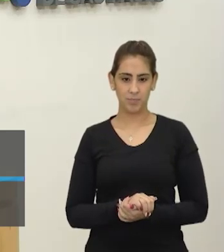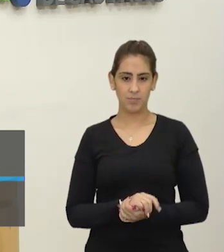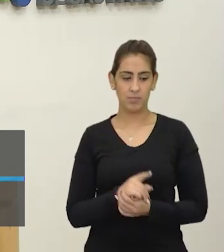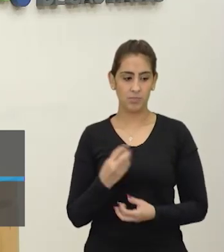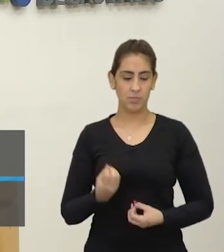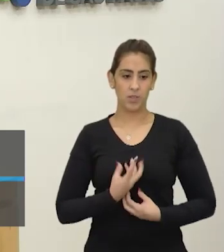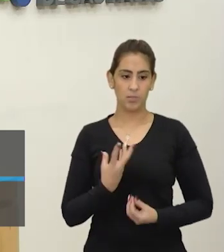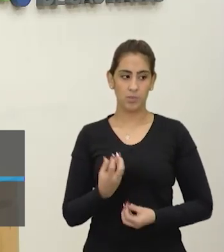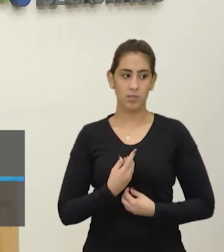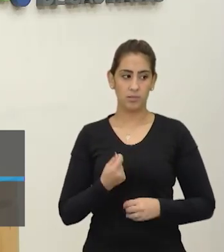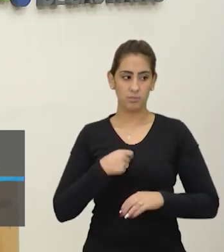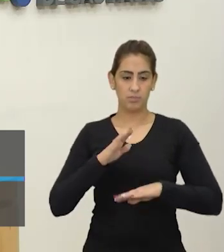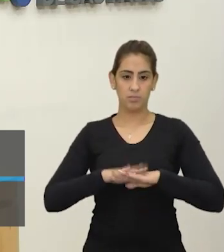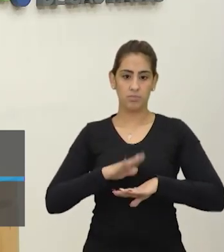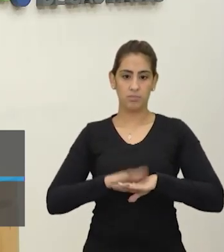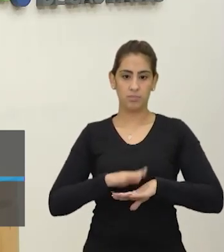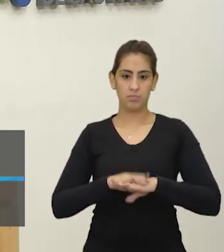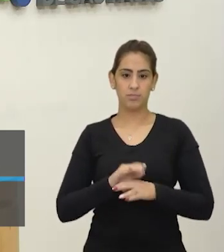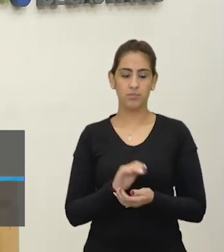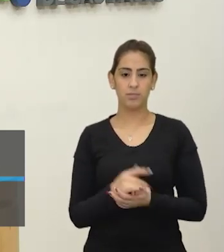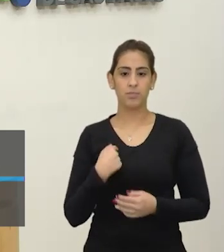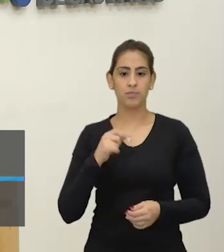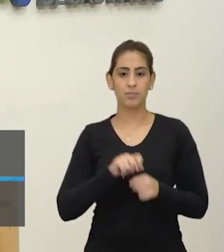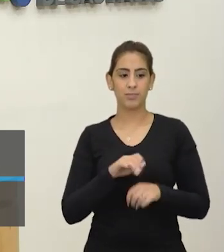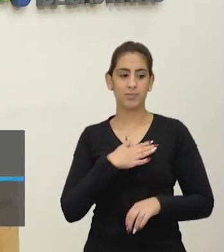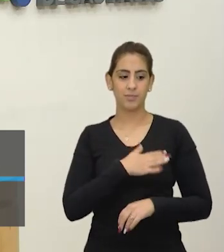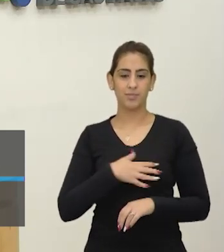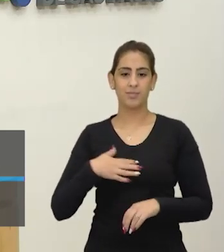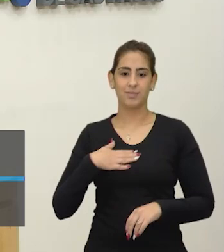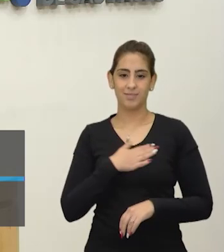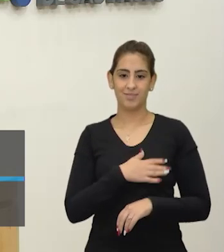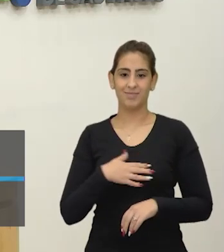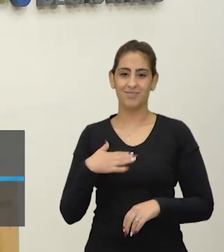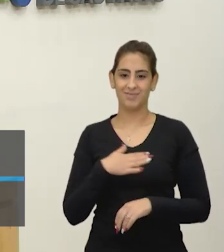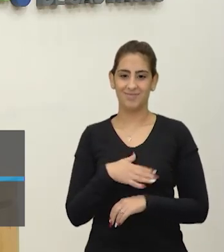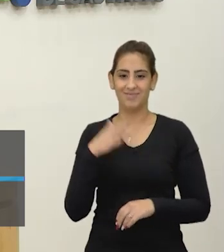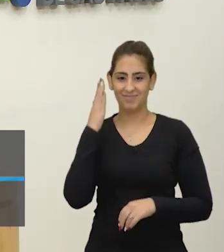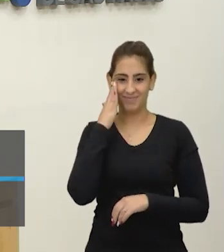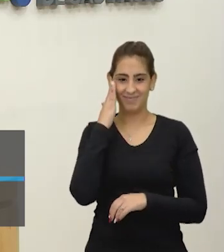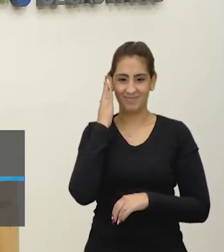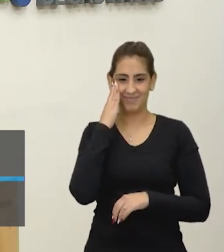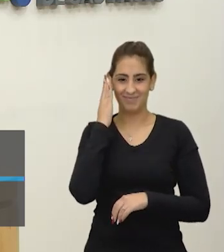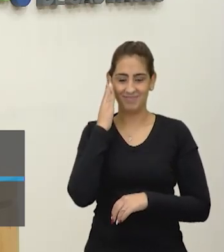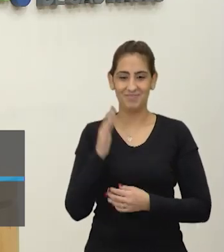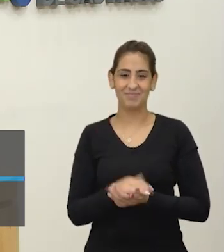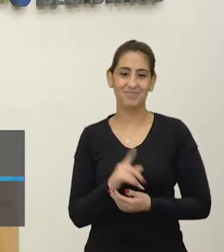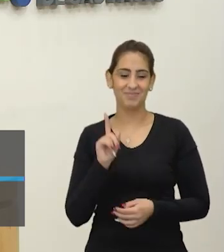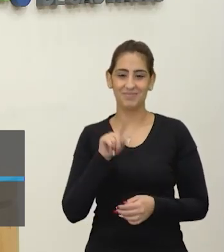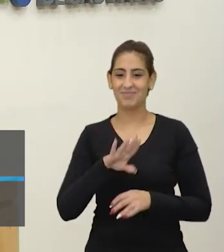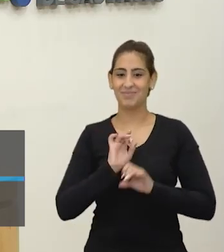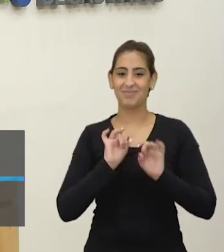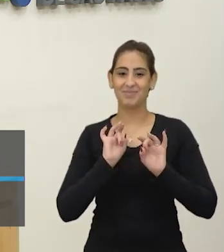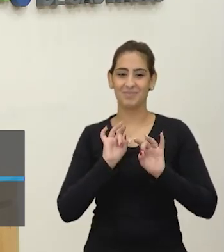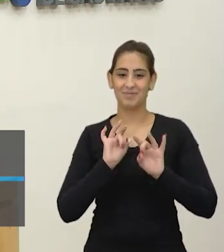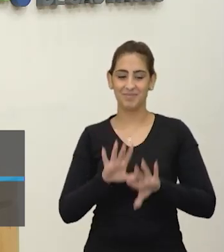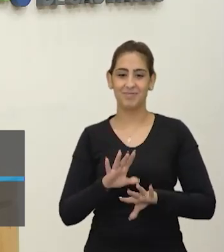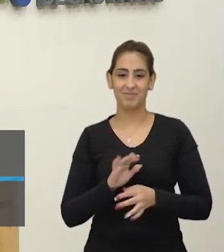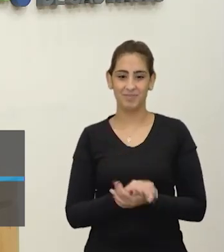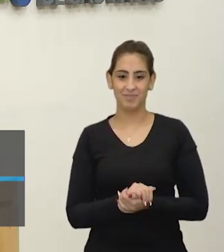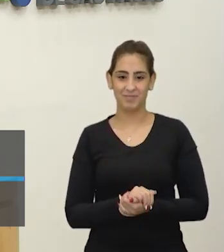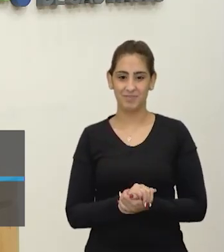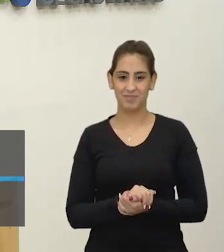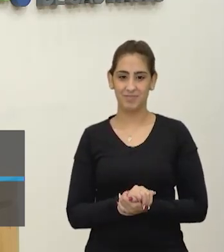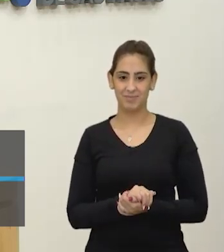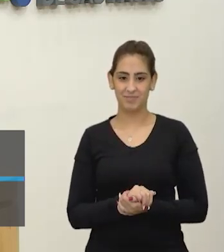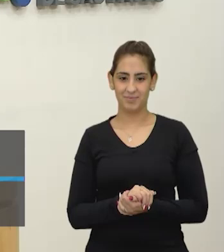um dos poetas que me fez, honestamente, gostar de poesia, entender que a poesia não é apenas o senso comum. Quando a gente fala de